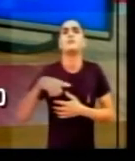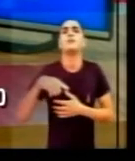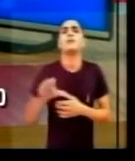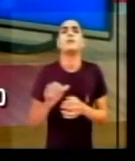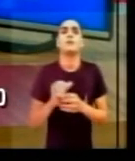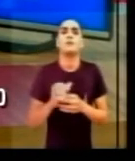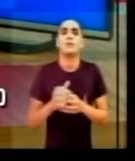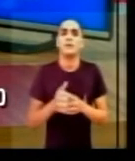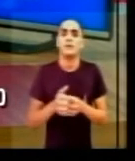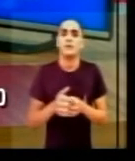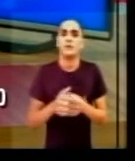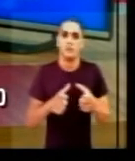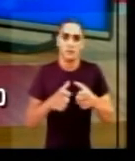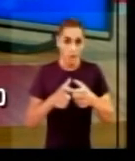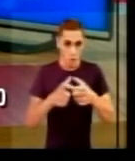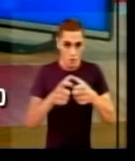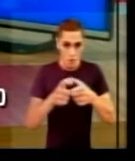aumento